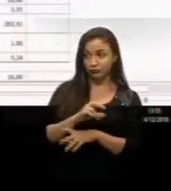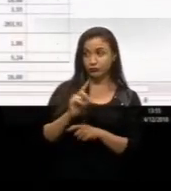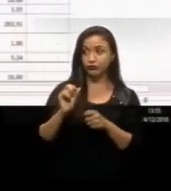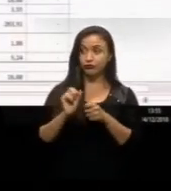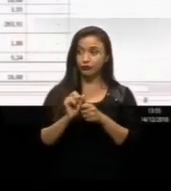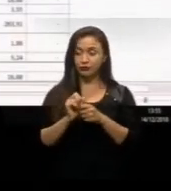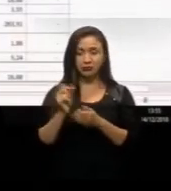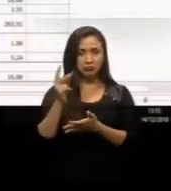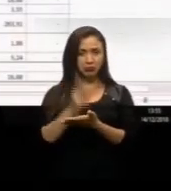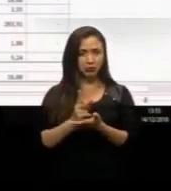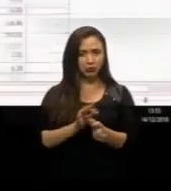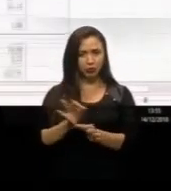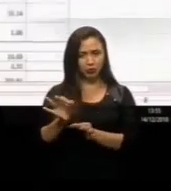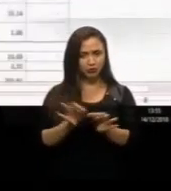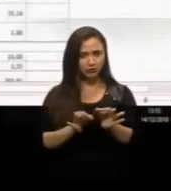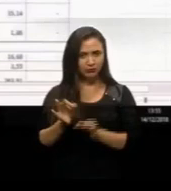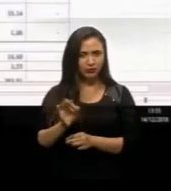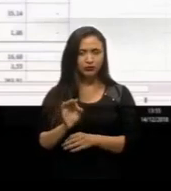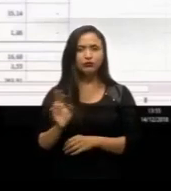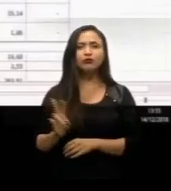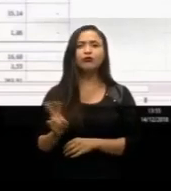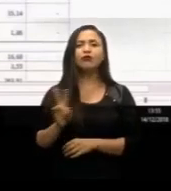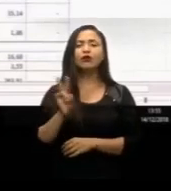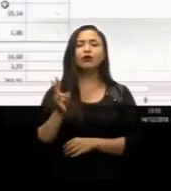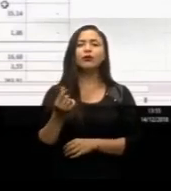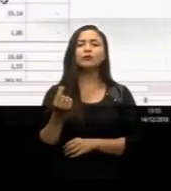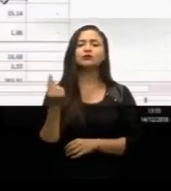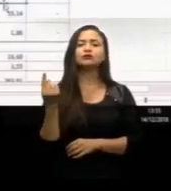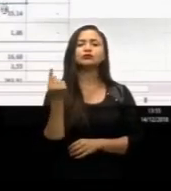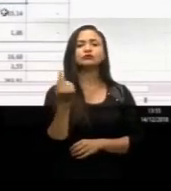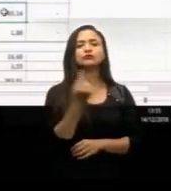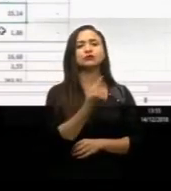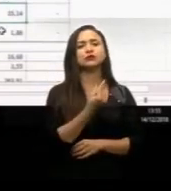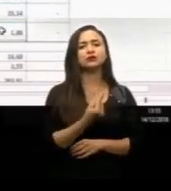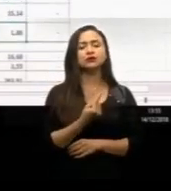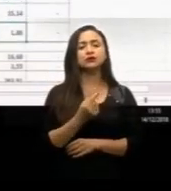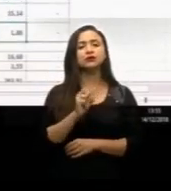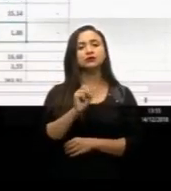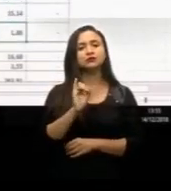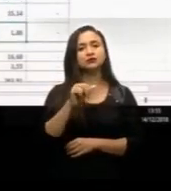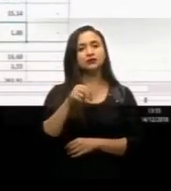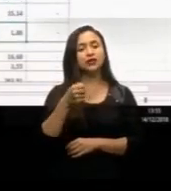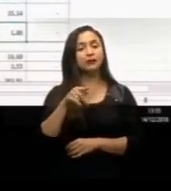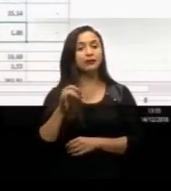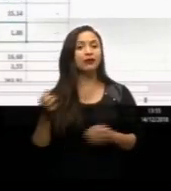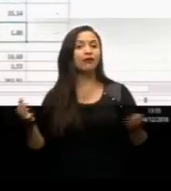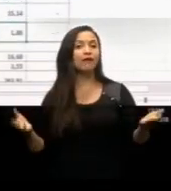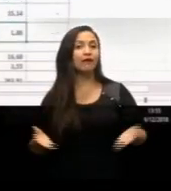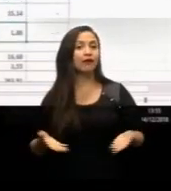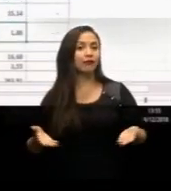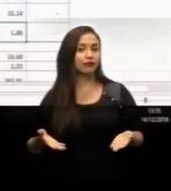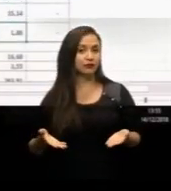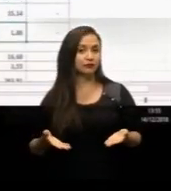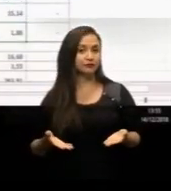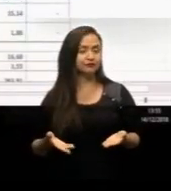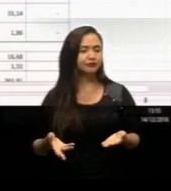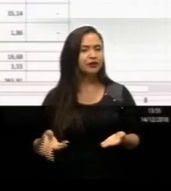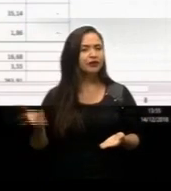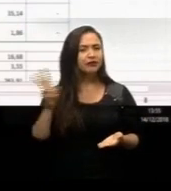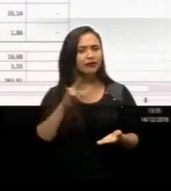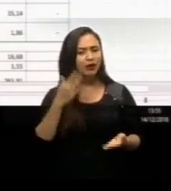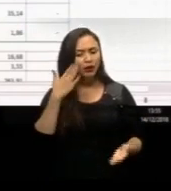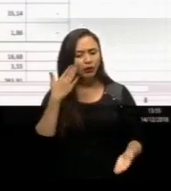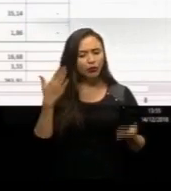esse mesmo orçamento com os valores, o preço unitário da SINAP desse mês, tá? E vamos ver, vamos